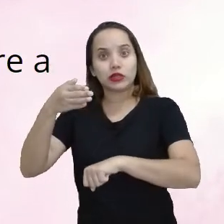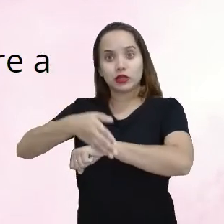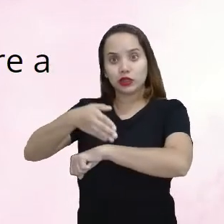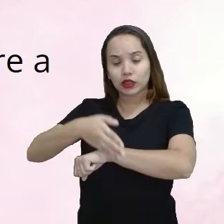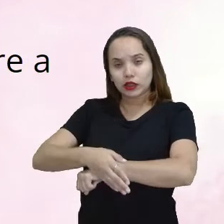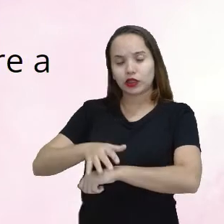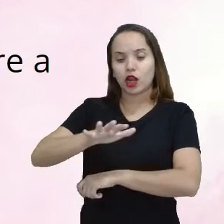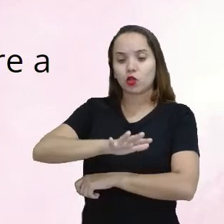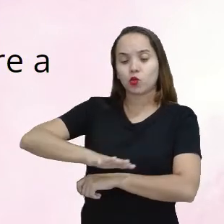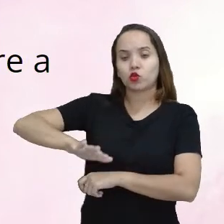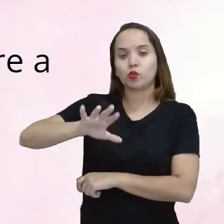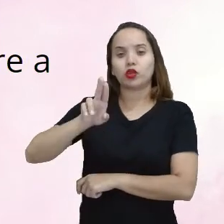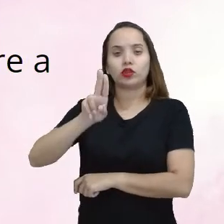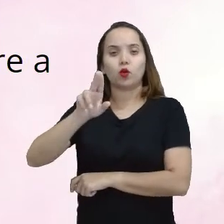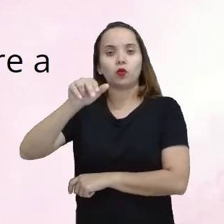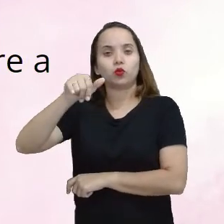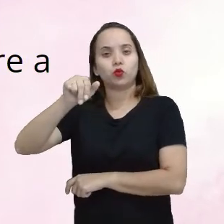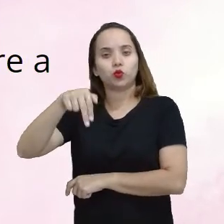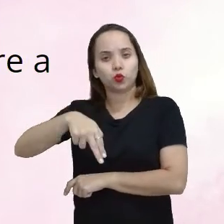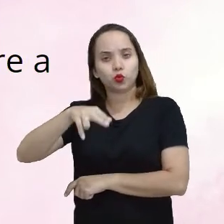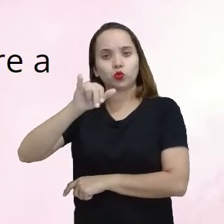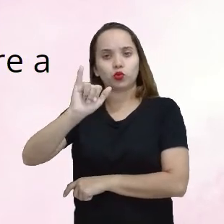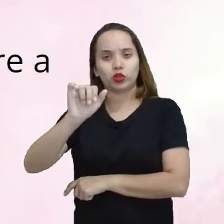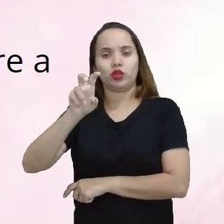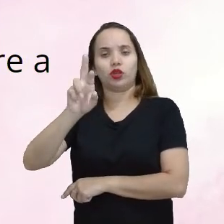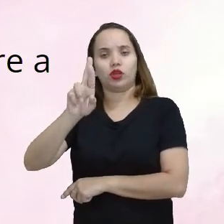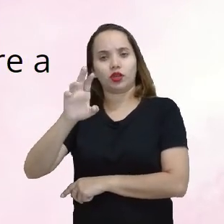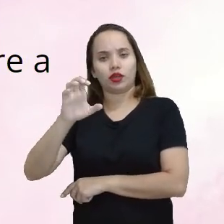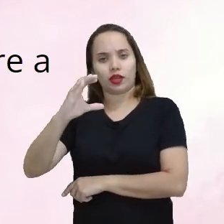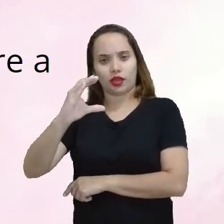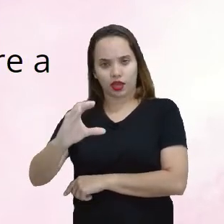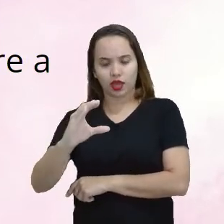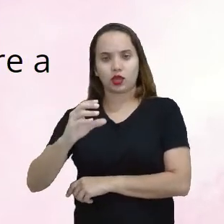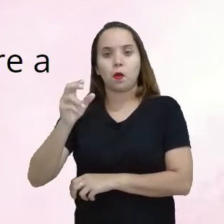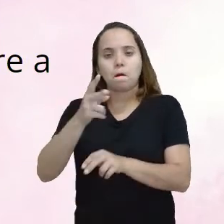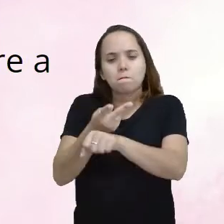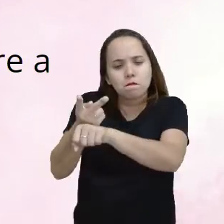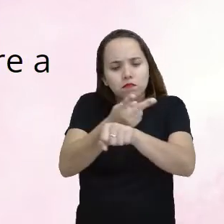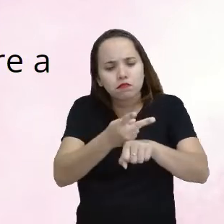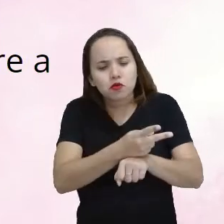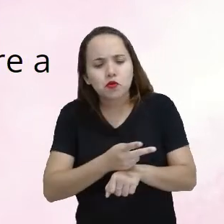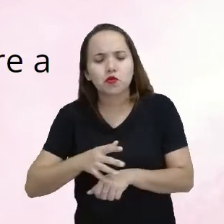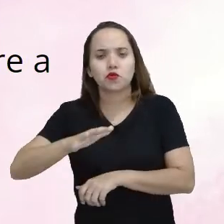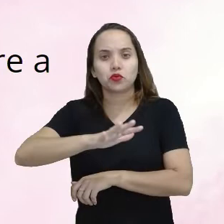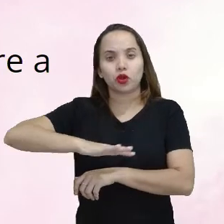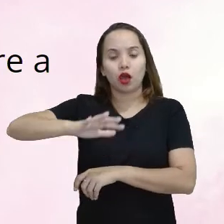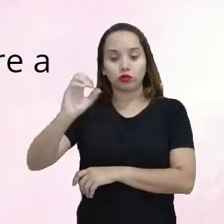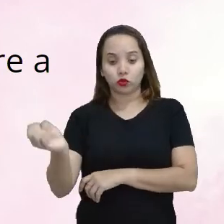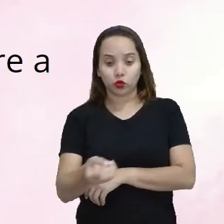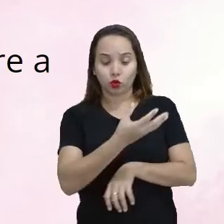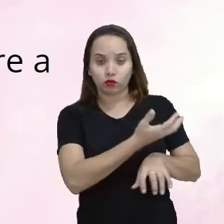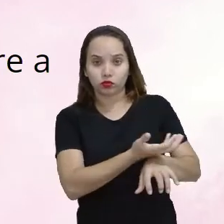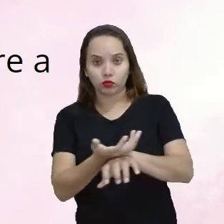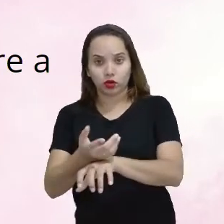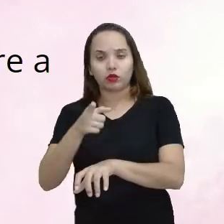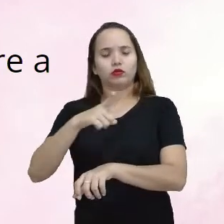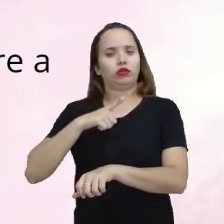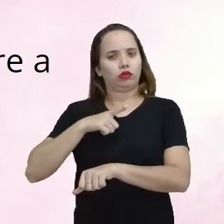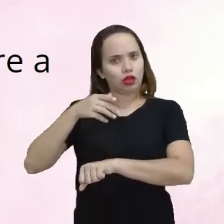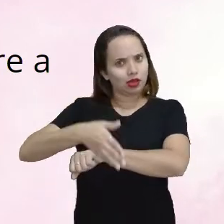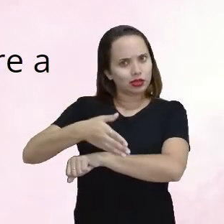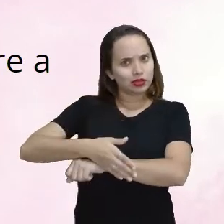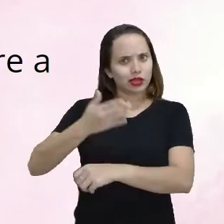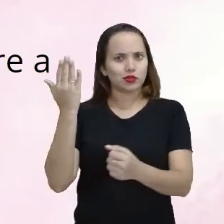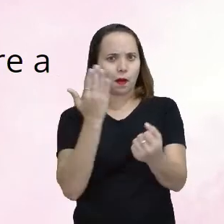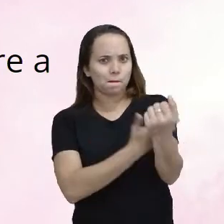plataforma da Unirec, procura lá novos componentes, lá você vai ter o acesso à pasta Projeto de